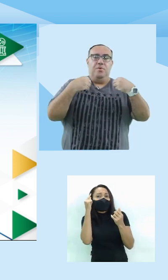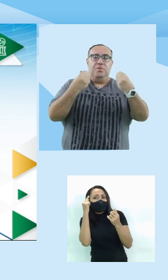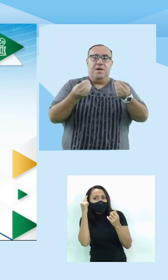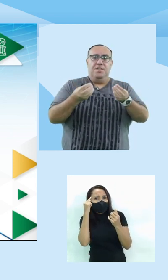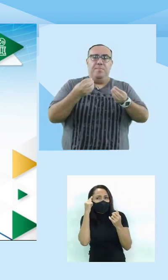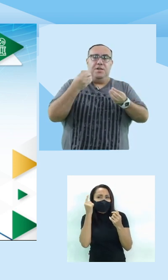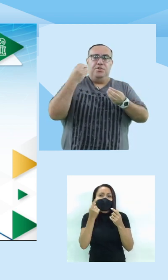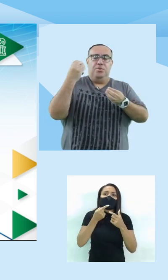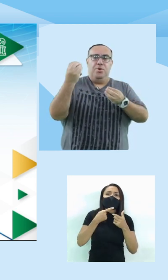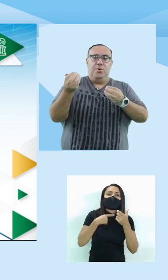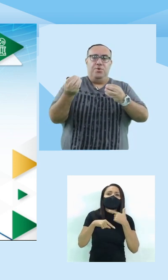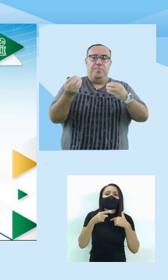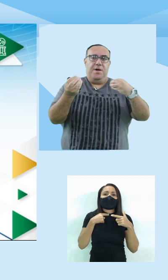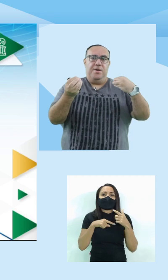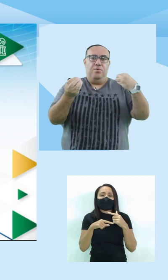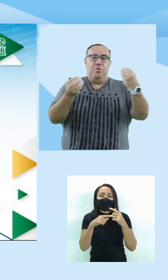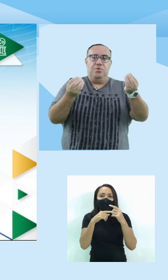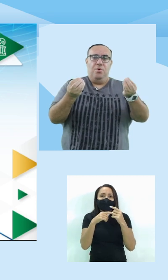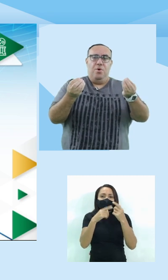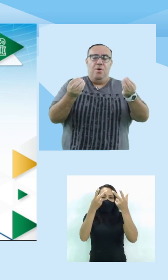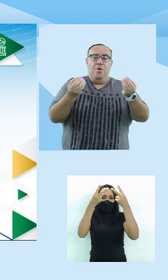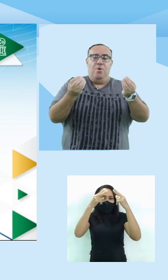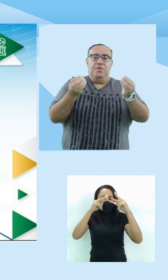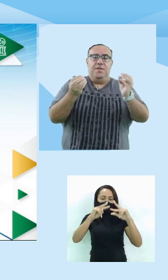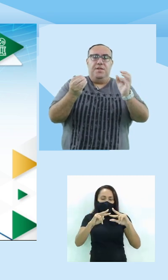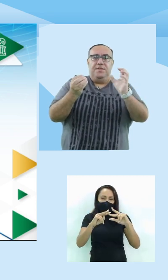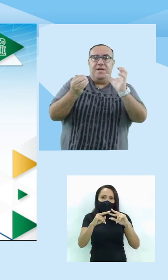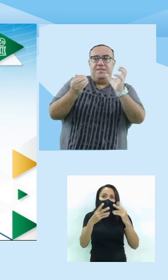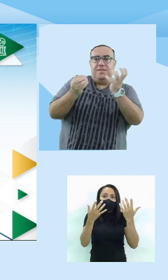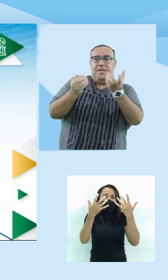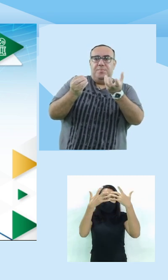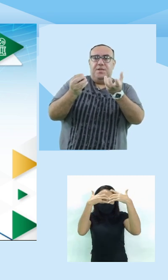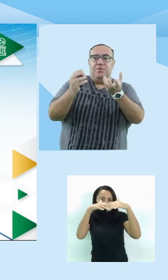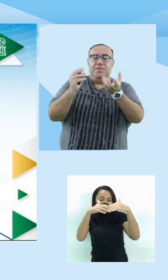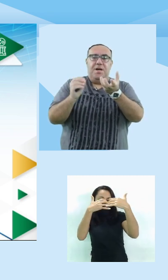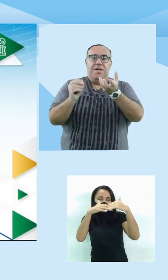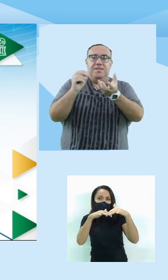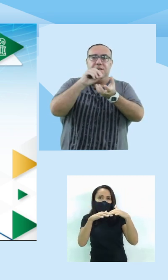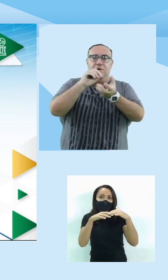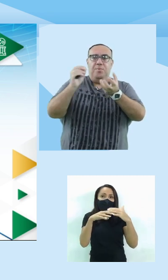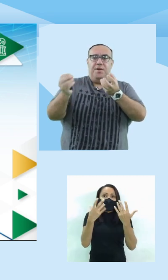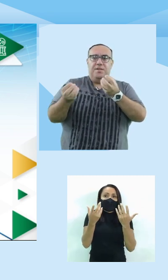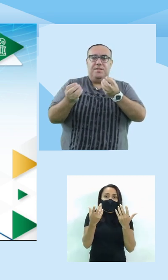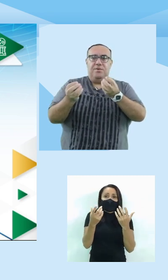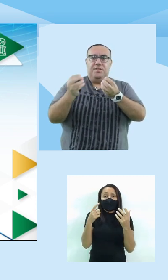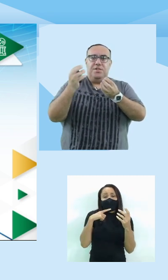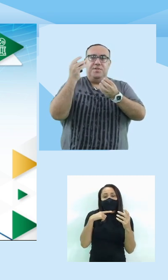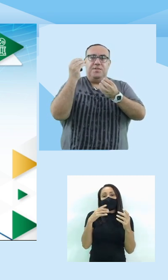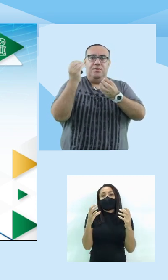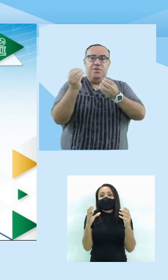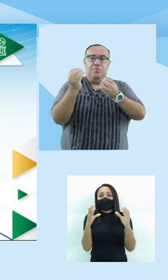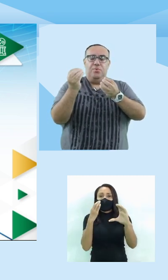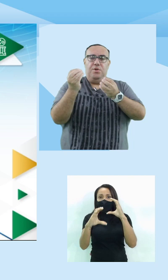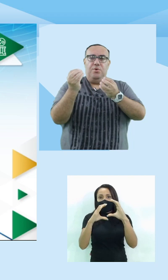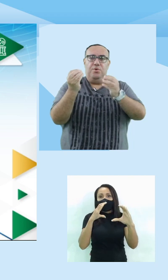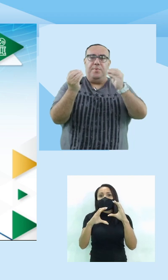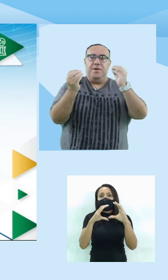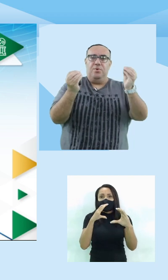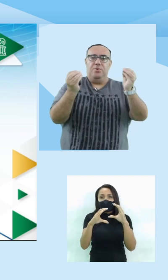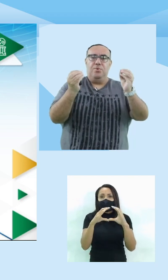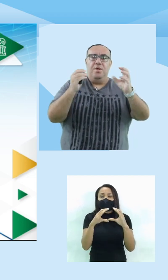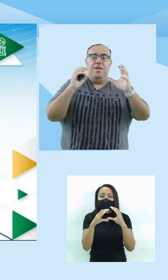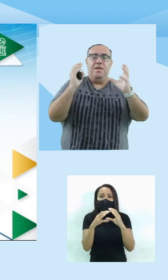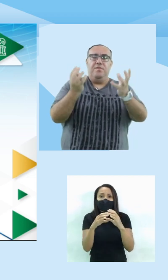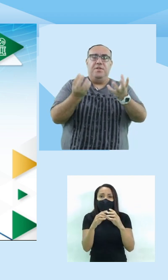à vontade, basta de um neurônio para o outro, onde na sinapse, onde há essa comunicação, a transmissão de um neurônio para